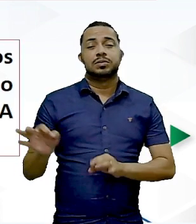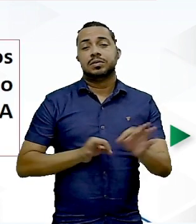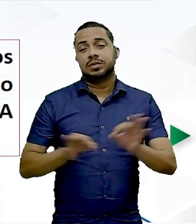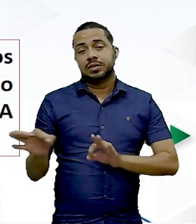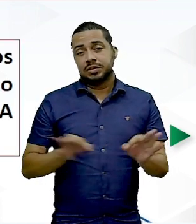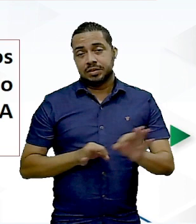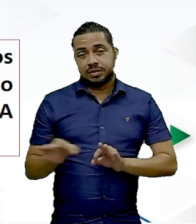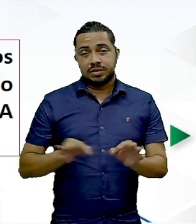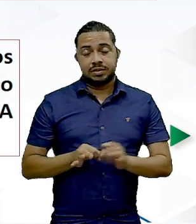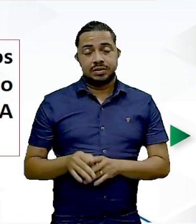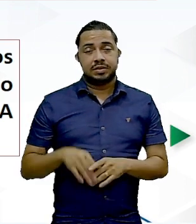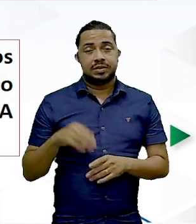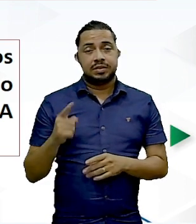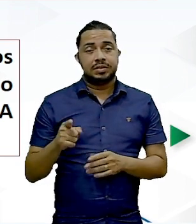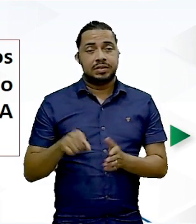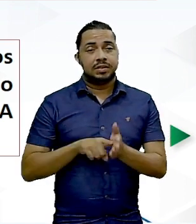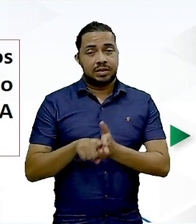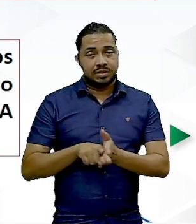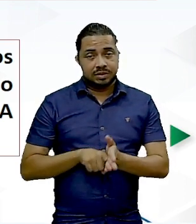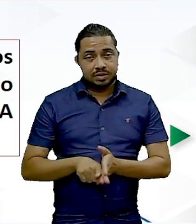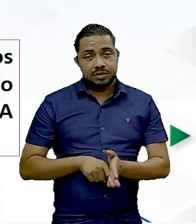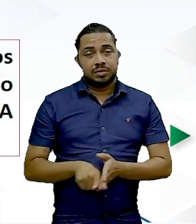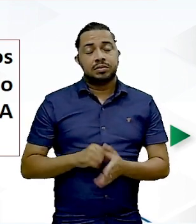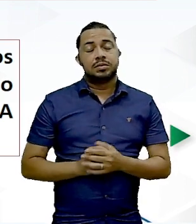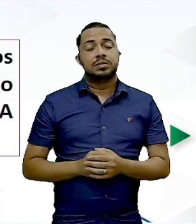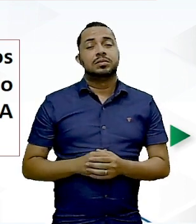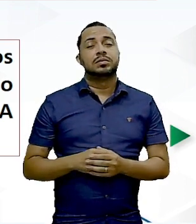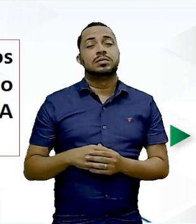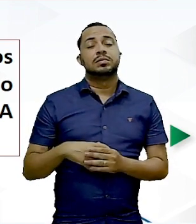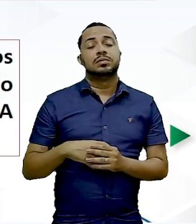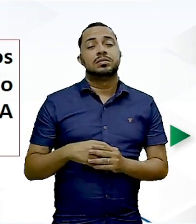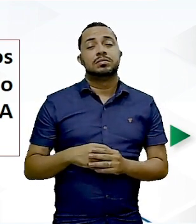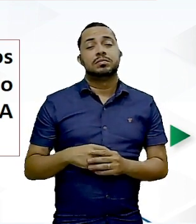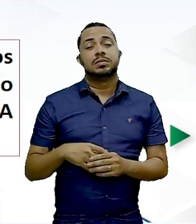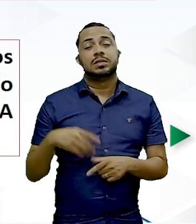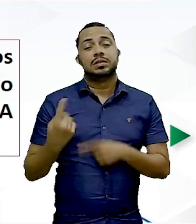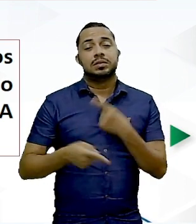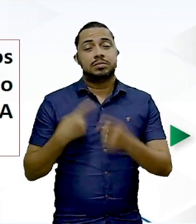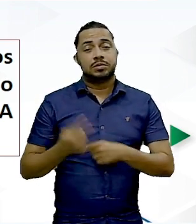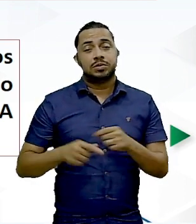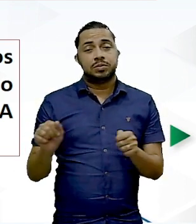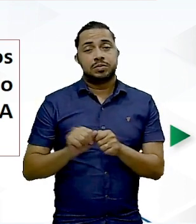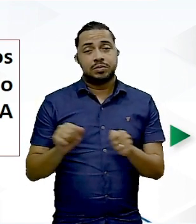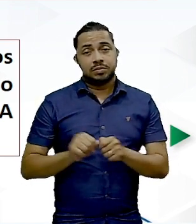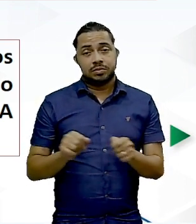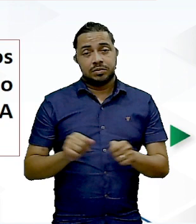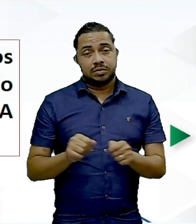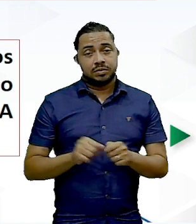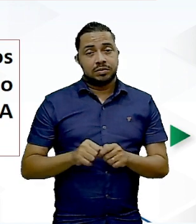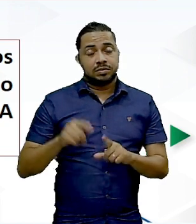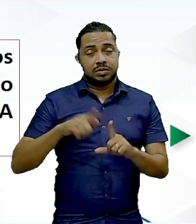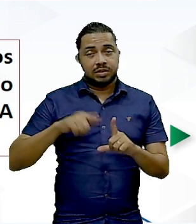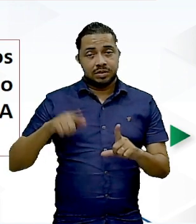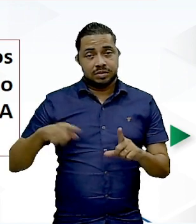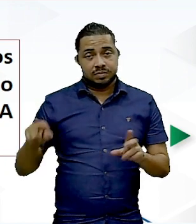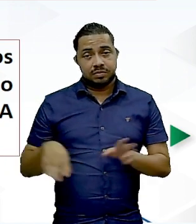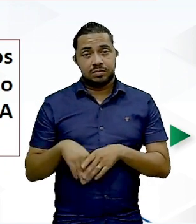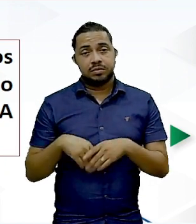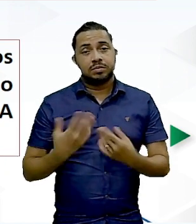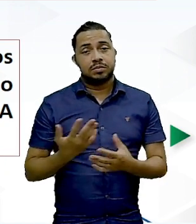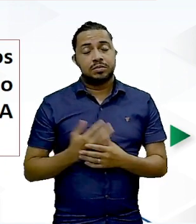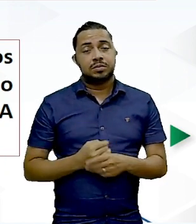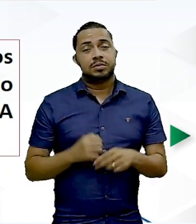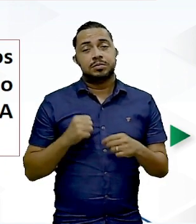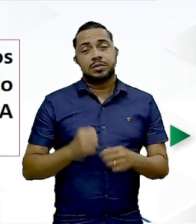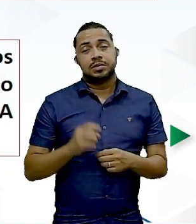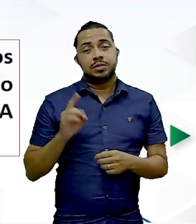organizamos esses dados coletados, são os dados brutos, para depois construir o gráfico ou pode ser